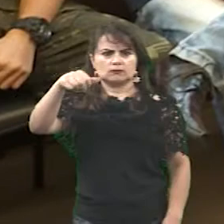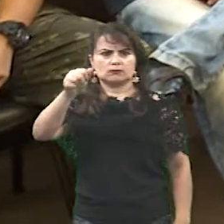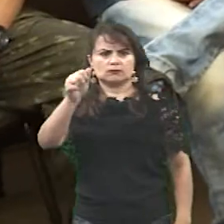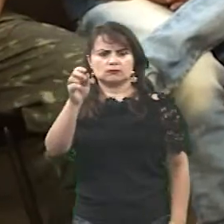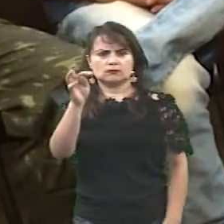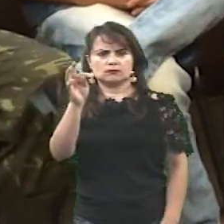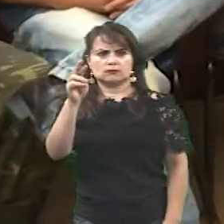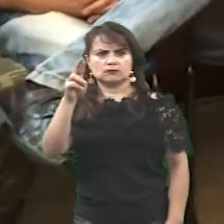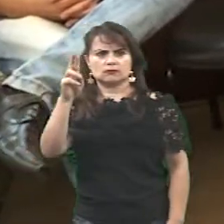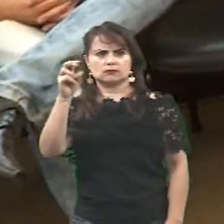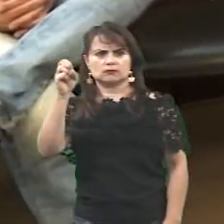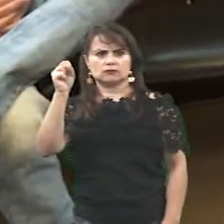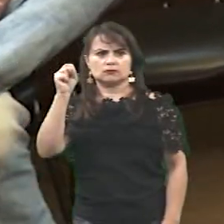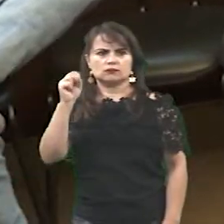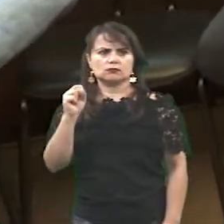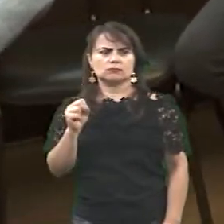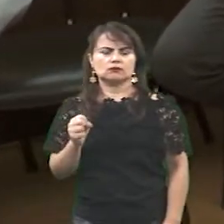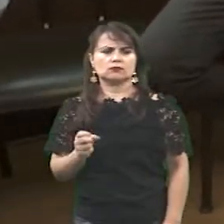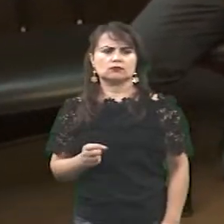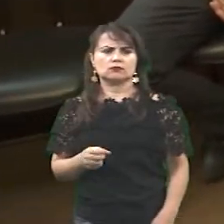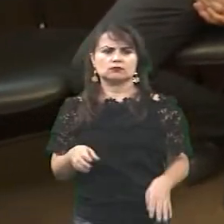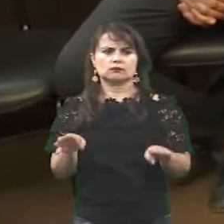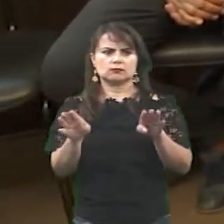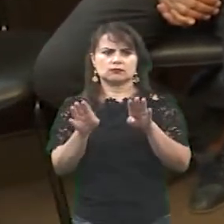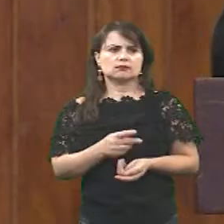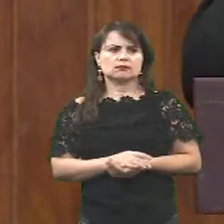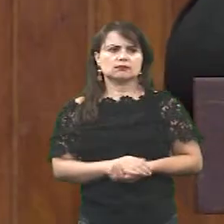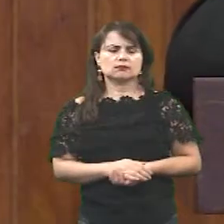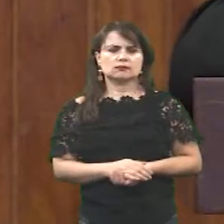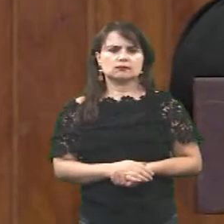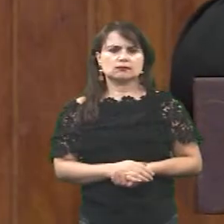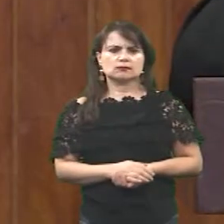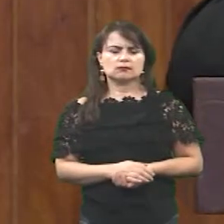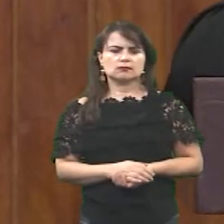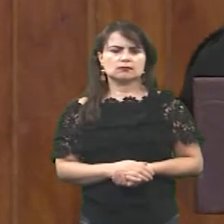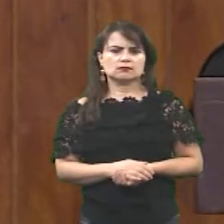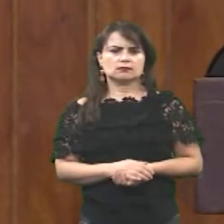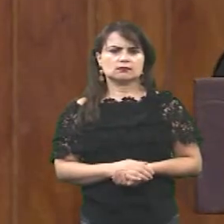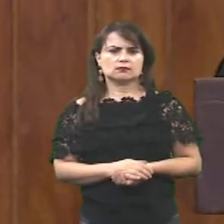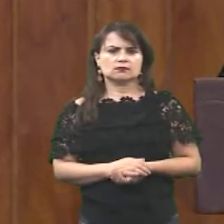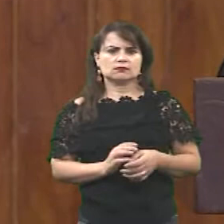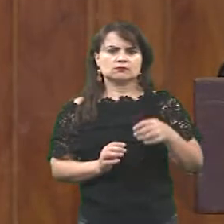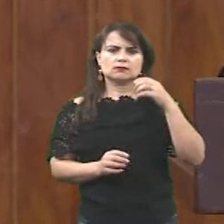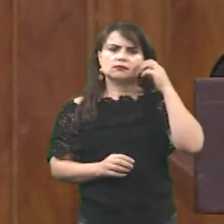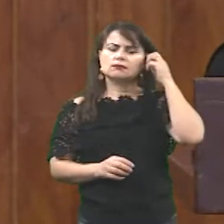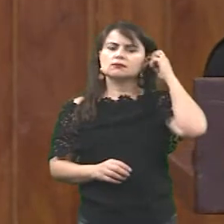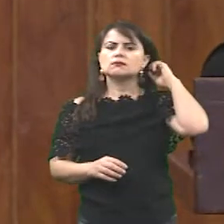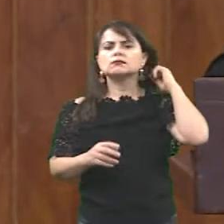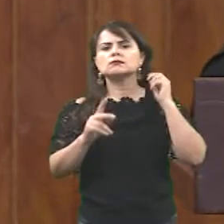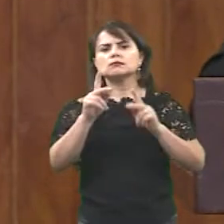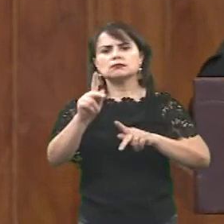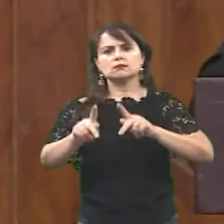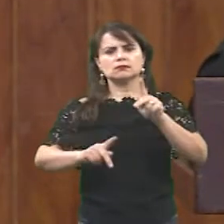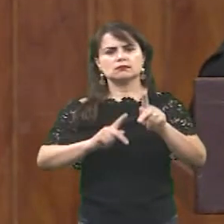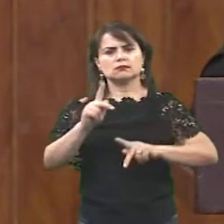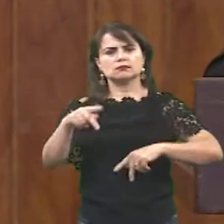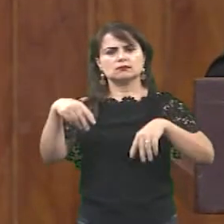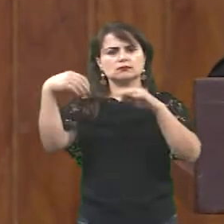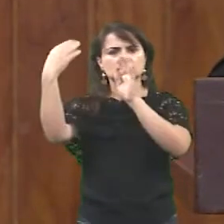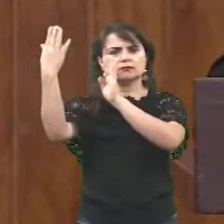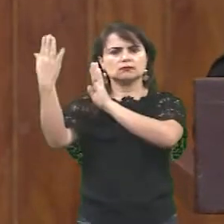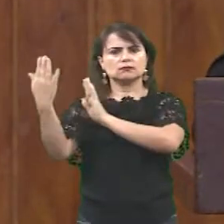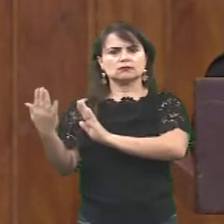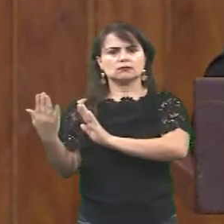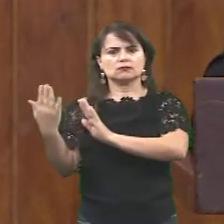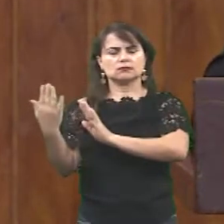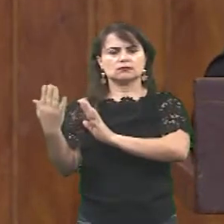ao integrante destacado de cada pelotão do tiro de guerra. O vereador João Dubar fez a saudação aos convidados. Os atiradores